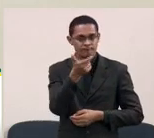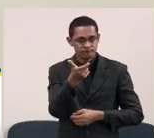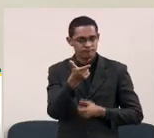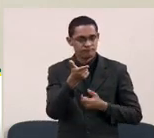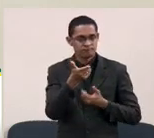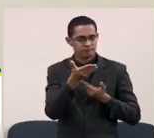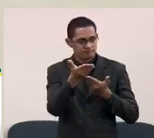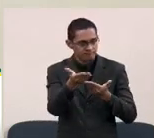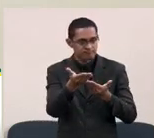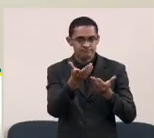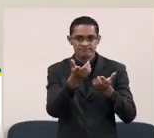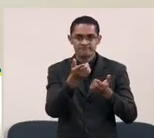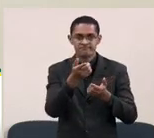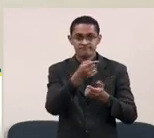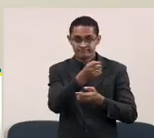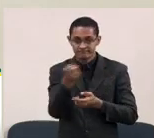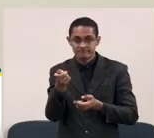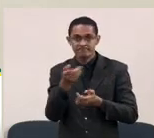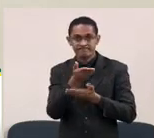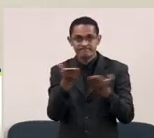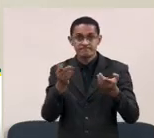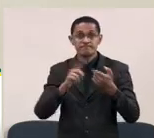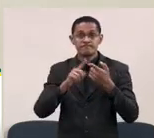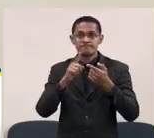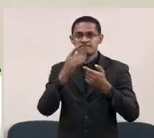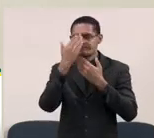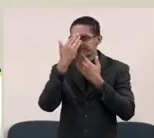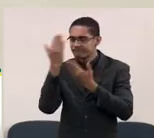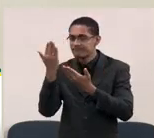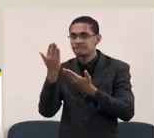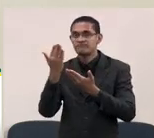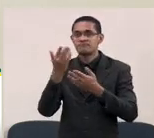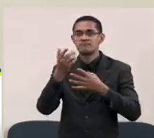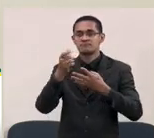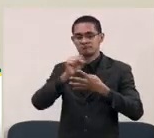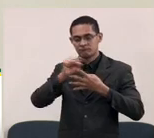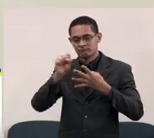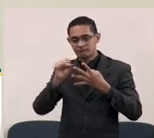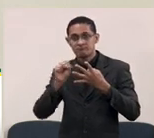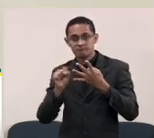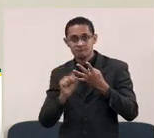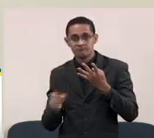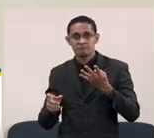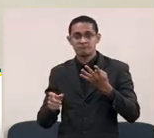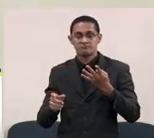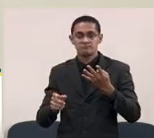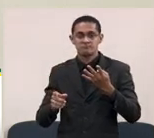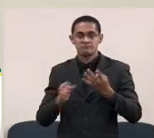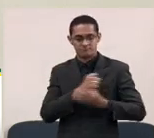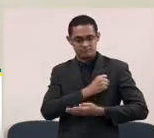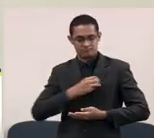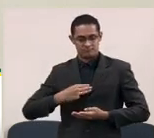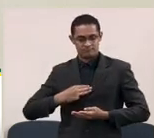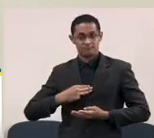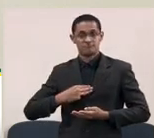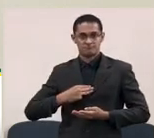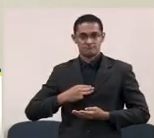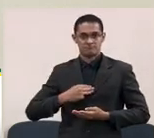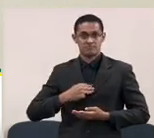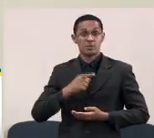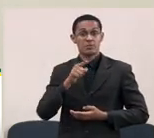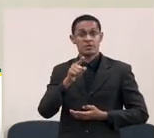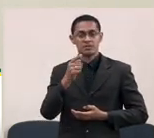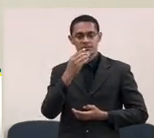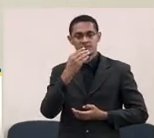colegas e agradecer ao sistema SESI SENAI, que tive a honra de ser convidado para